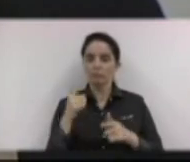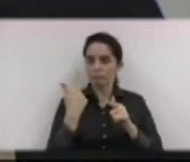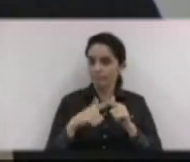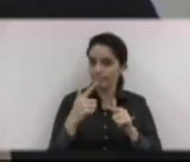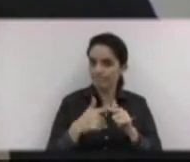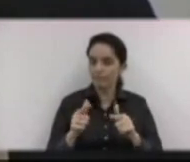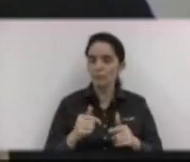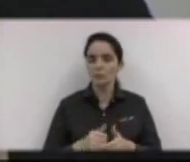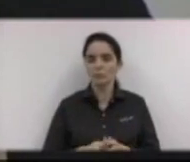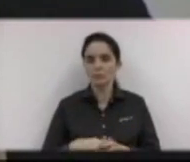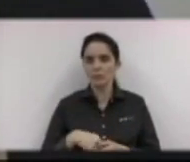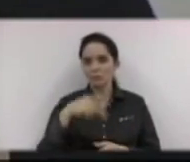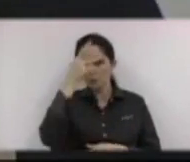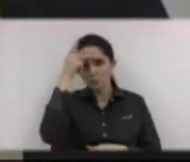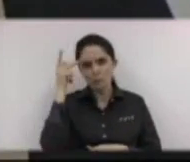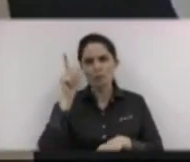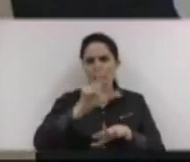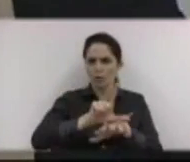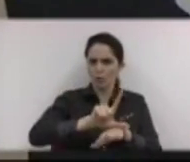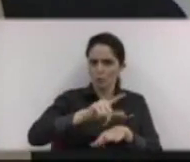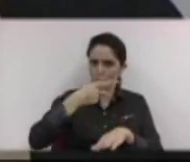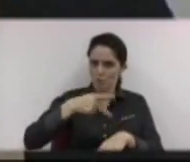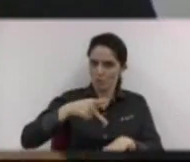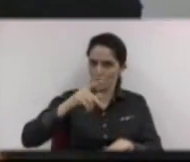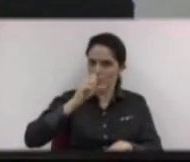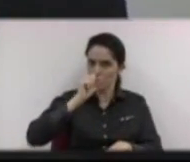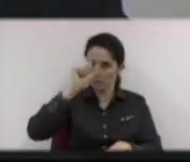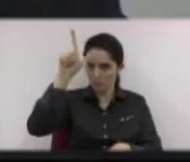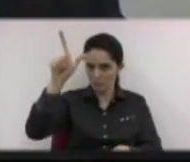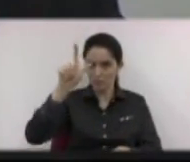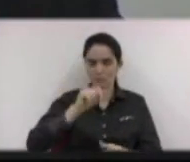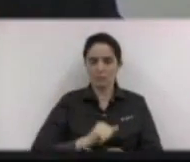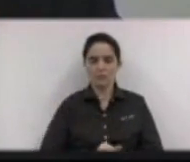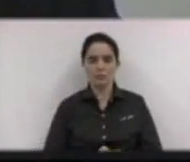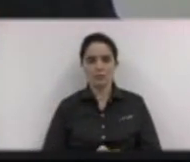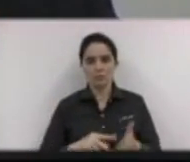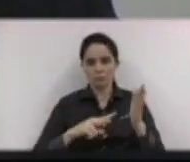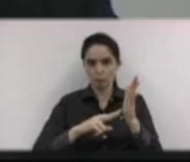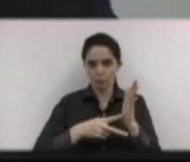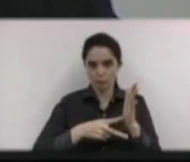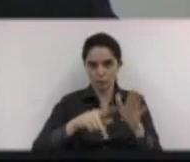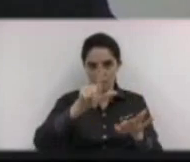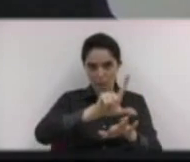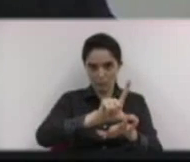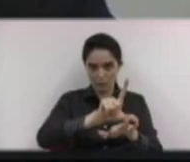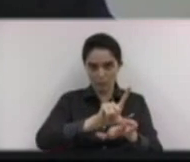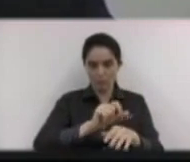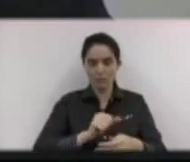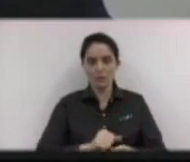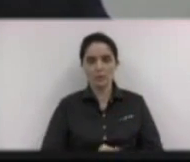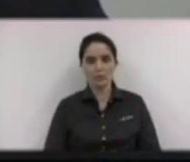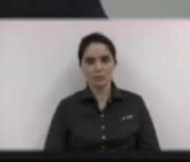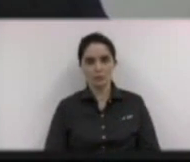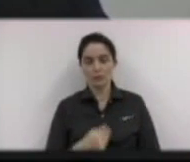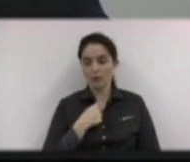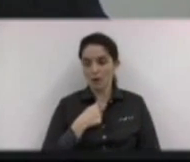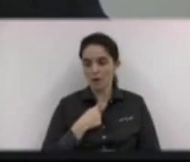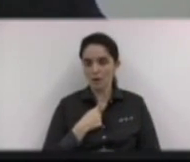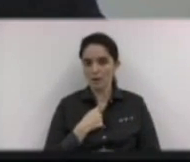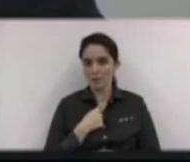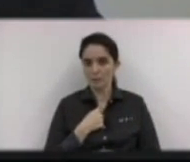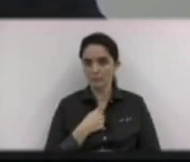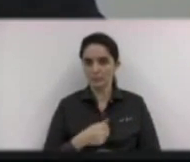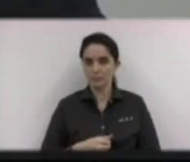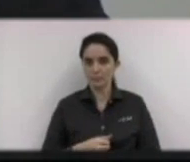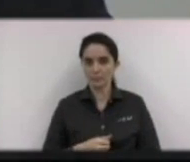os funcionários, né, os membros do Sindicato dos Comerciários. Então, somente para dar o meu apoio, apoio